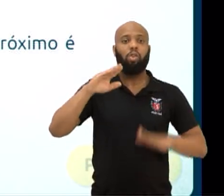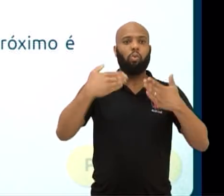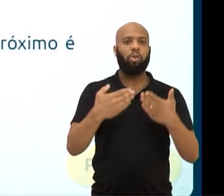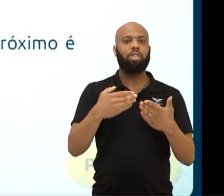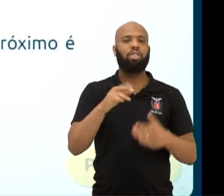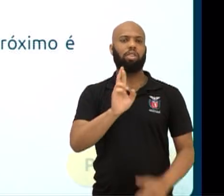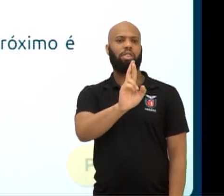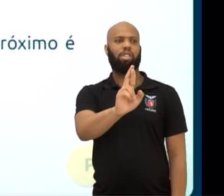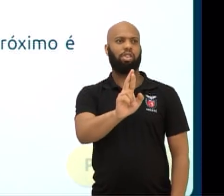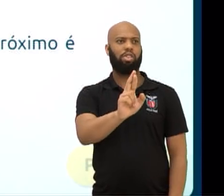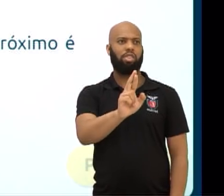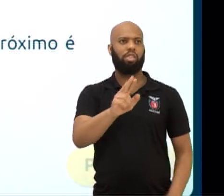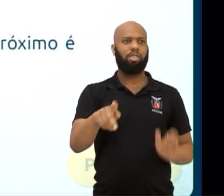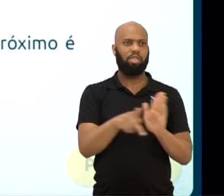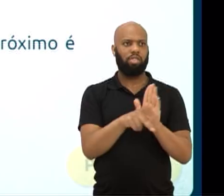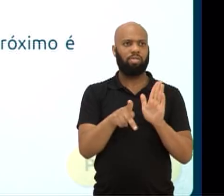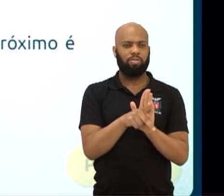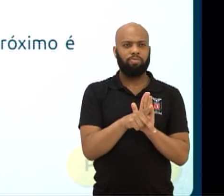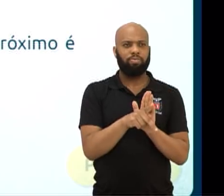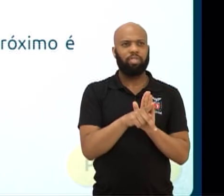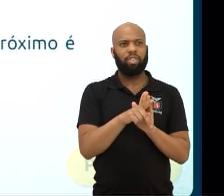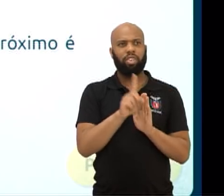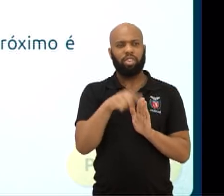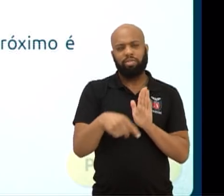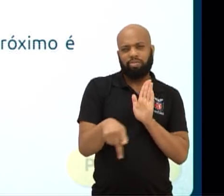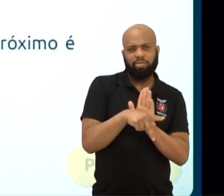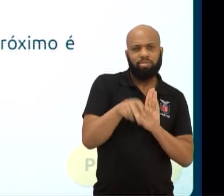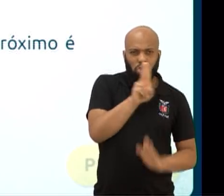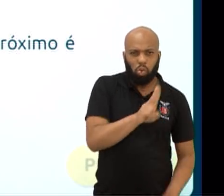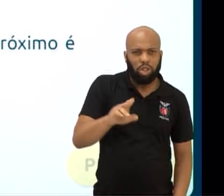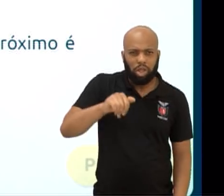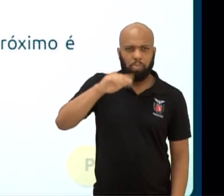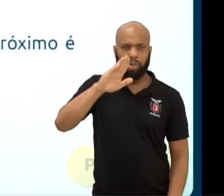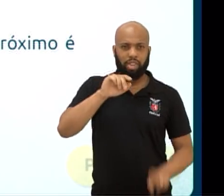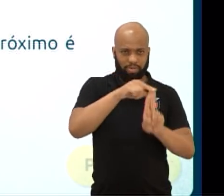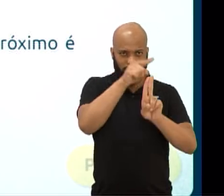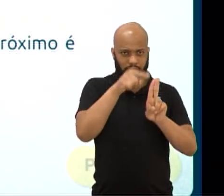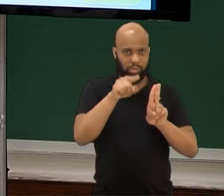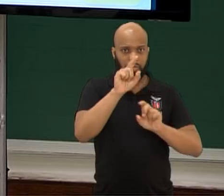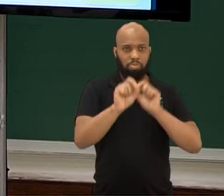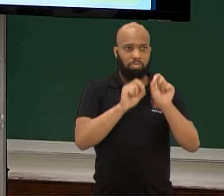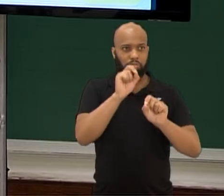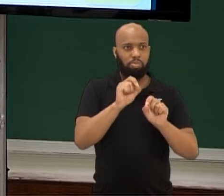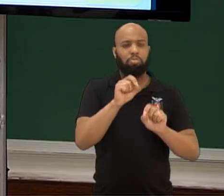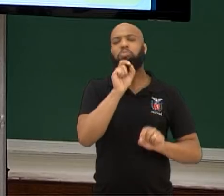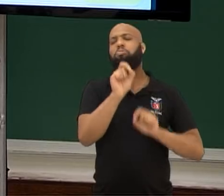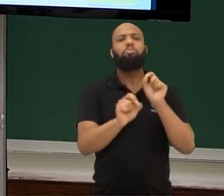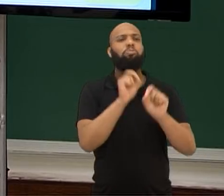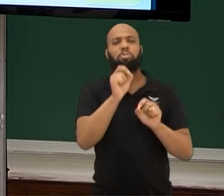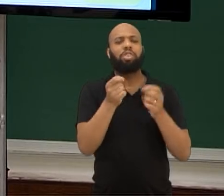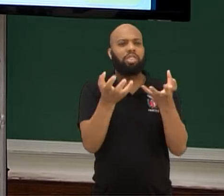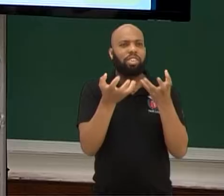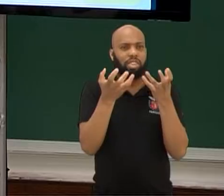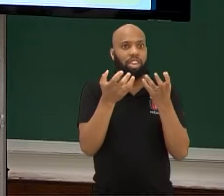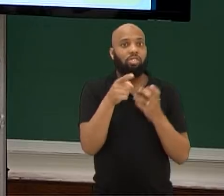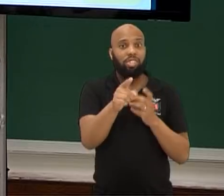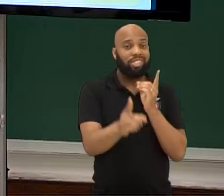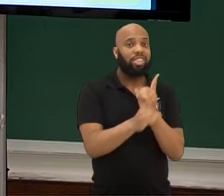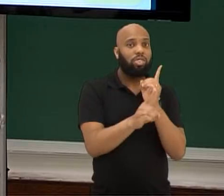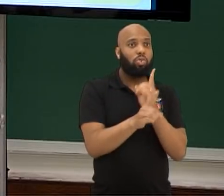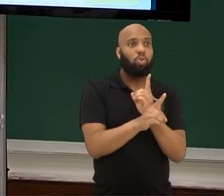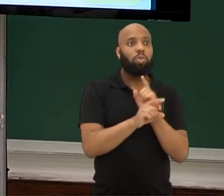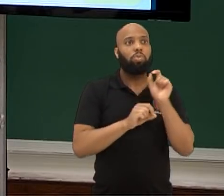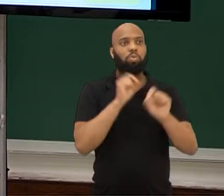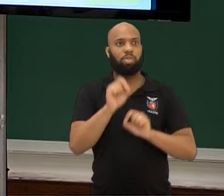raio do círculo arredondado para o centésimo mais próximo é quanto em quilômetro? Vejamos aqui, está falando